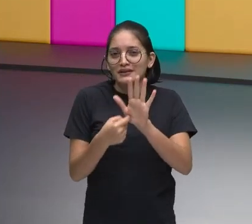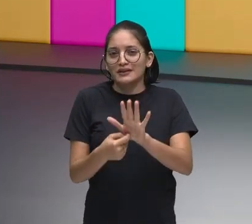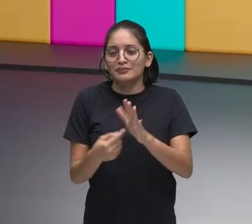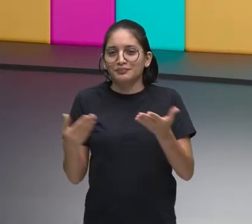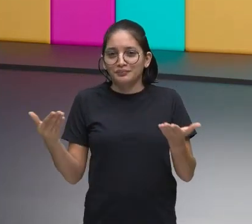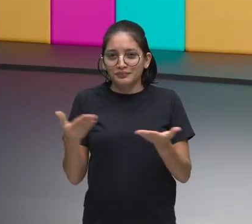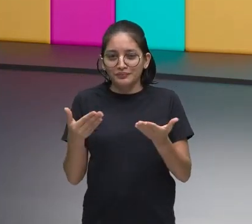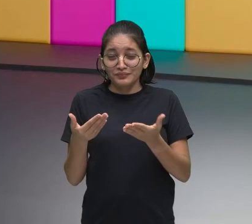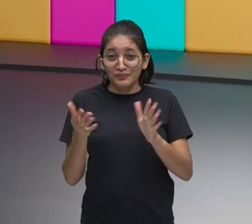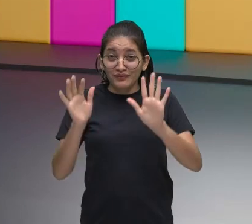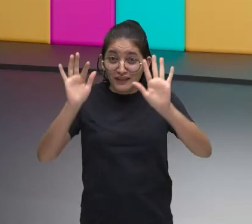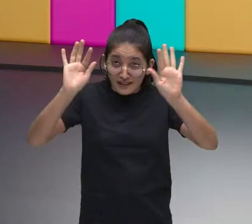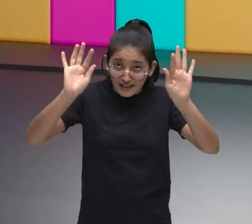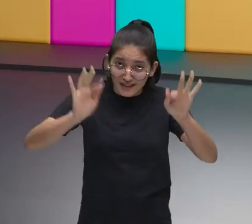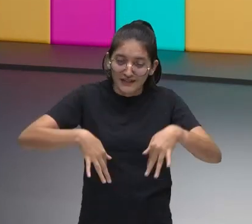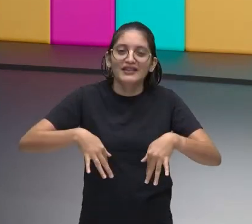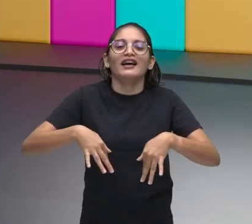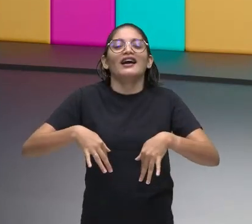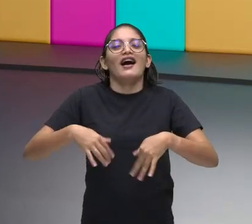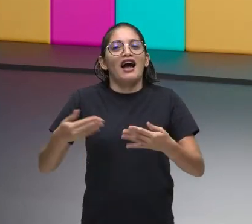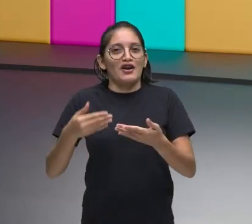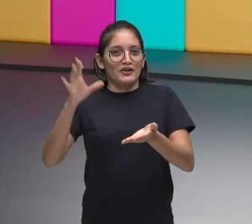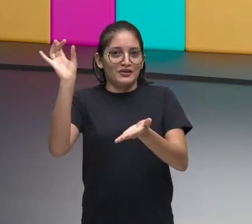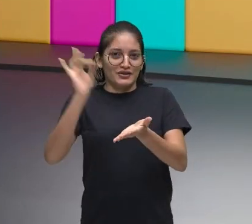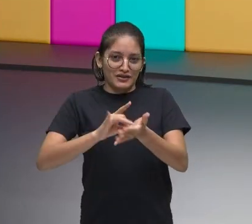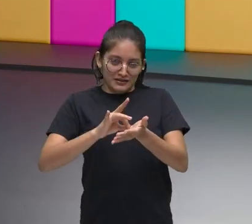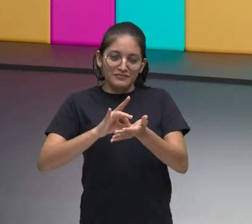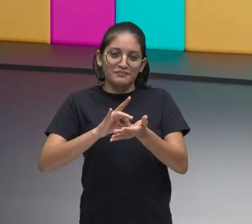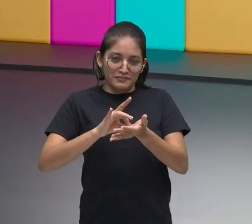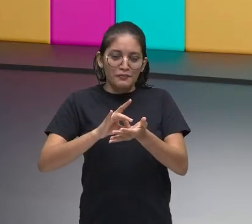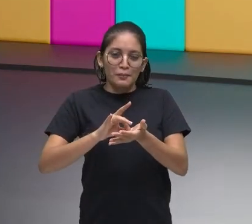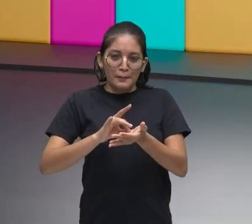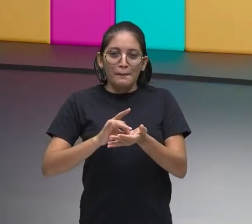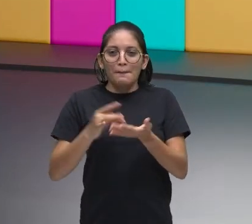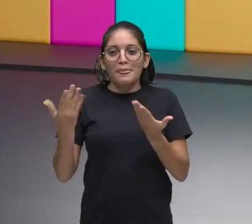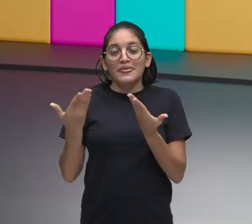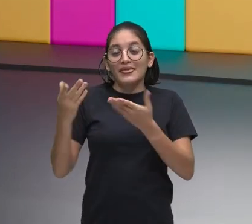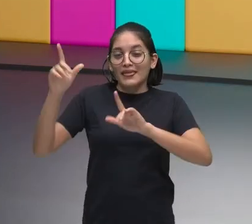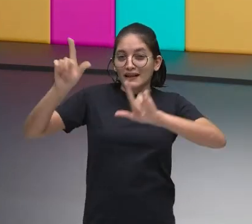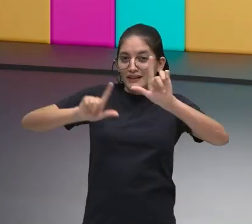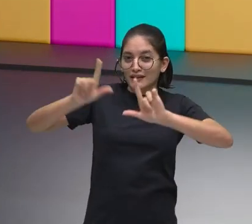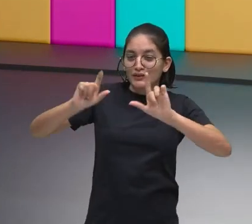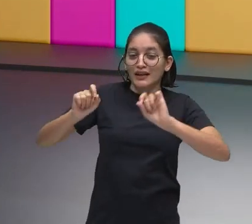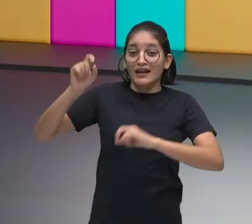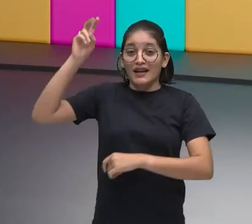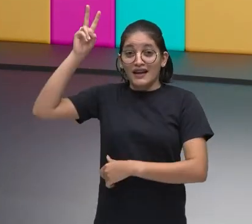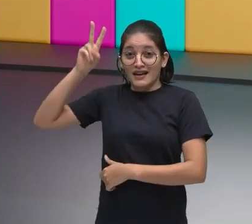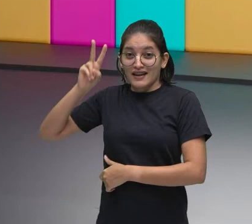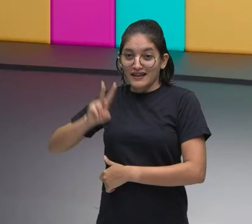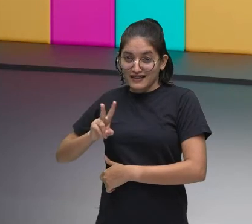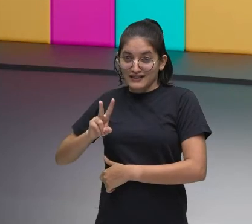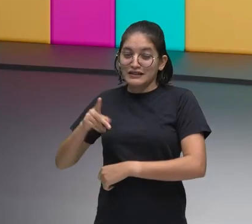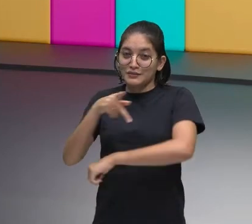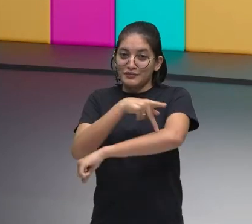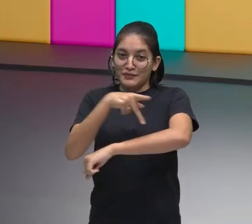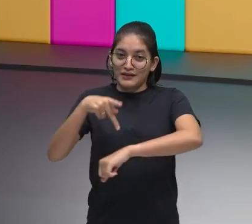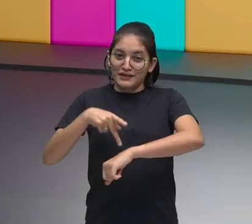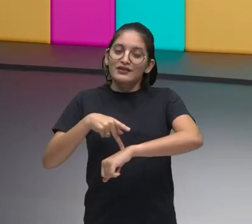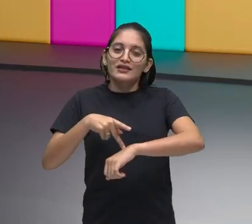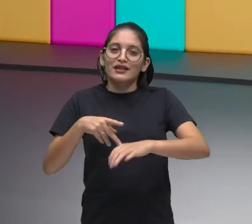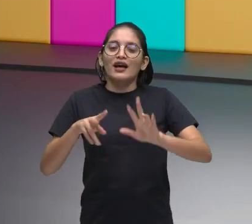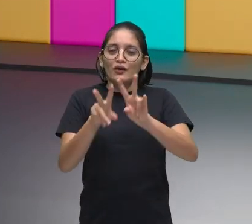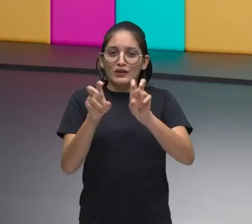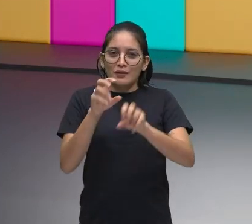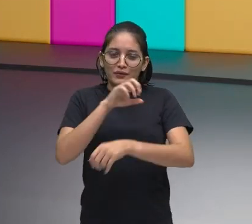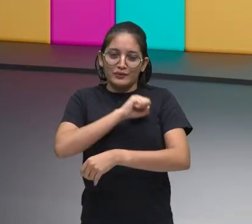agora, finalizando agora de verdade, finalizando nosso programa com a historinha da pedagogia do amor.